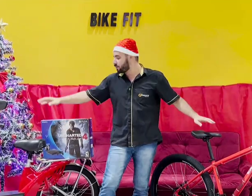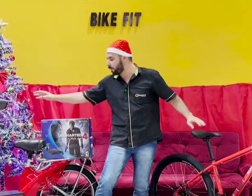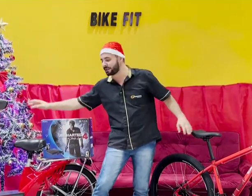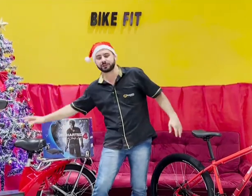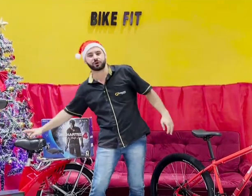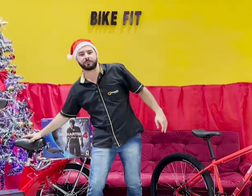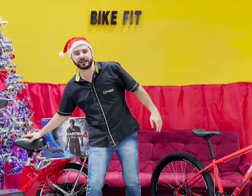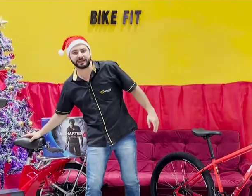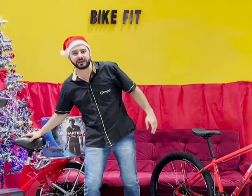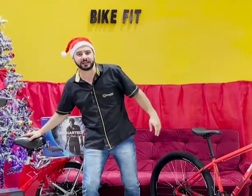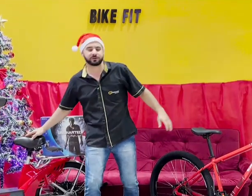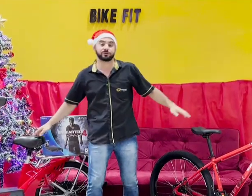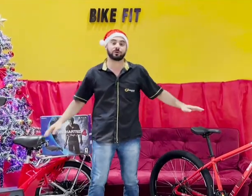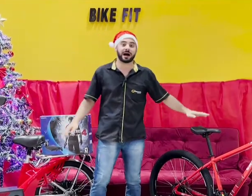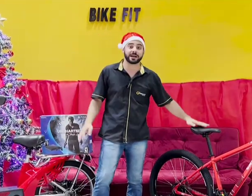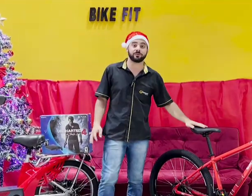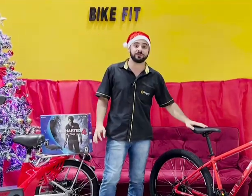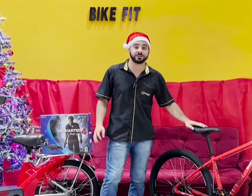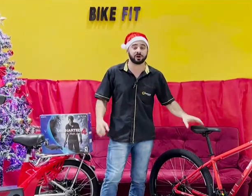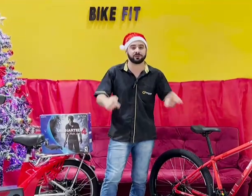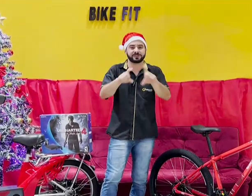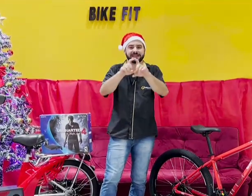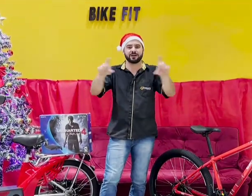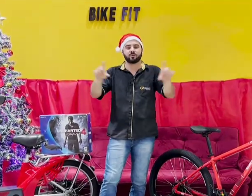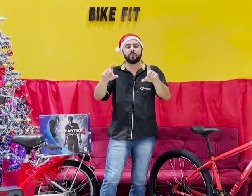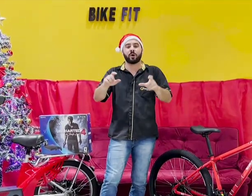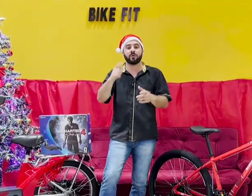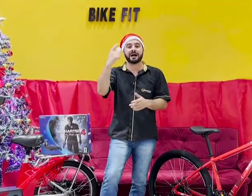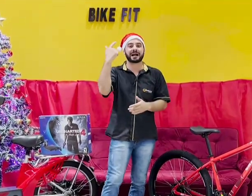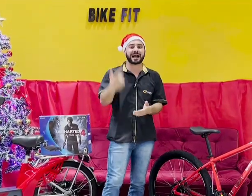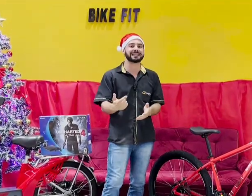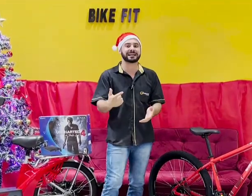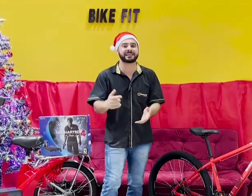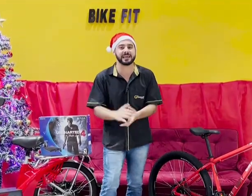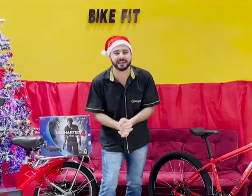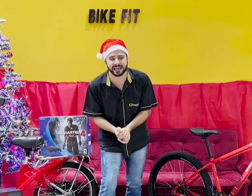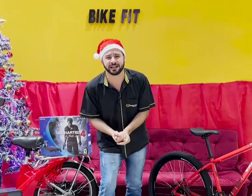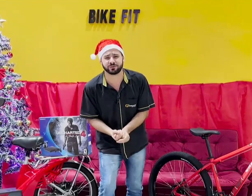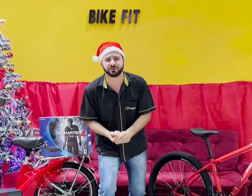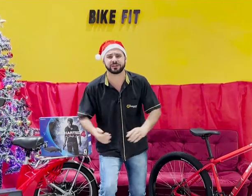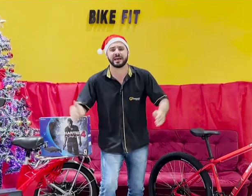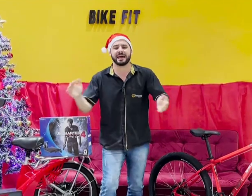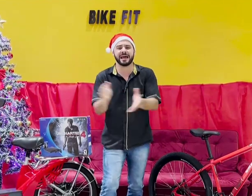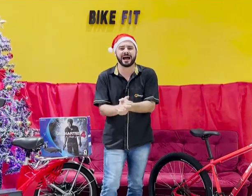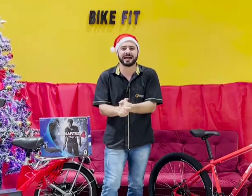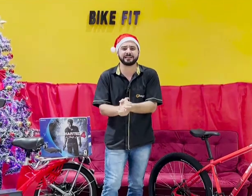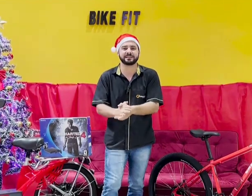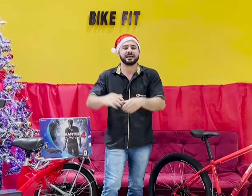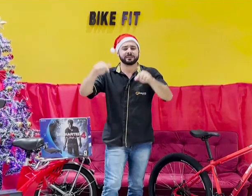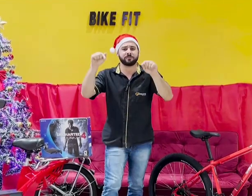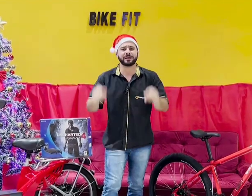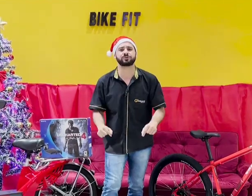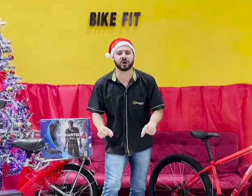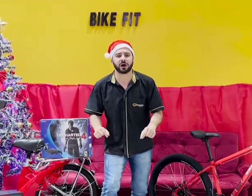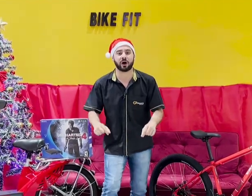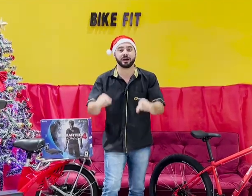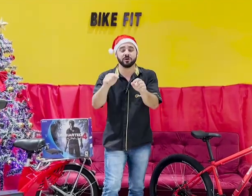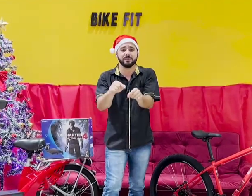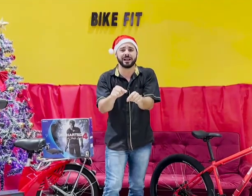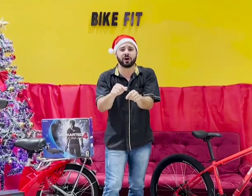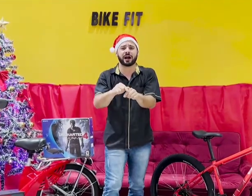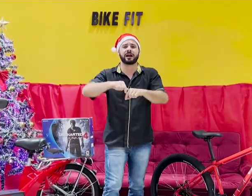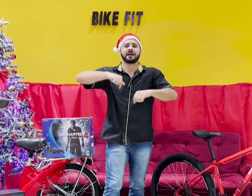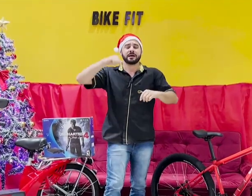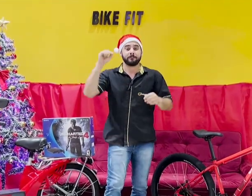4. Comprando a sua bike elétrica ou sua Aro 29, você ganha um cupom a cada R$ 500. Então, pessoal, ó,